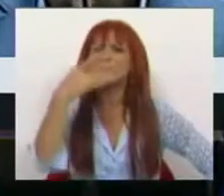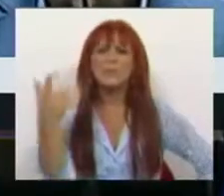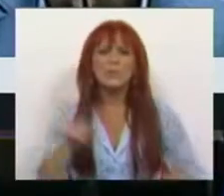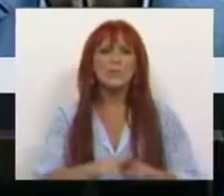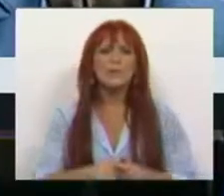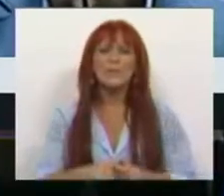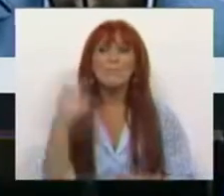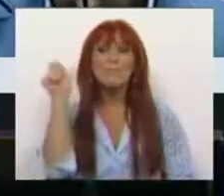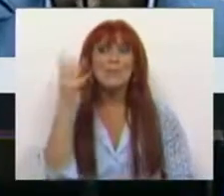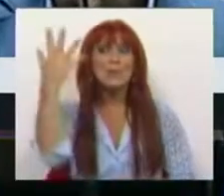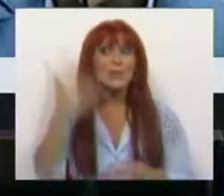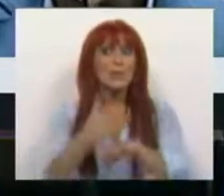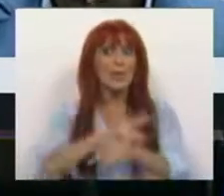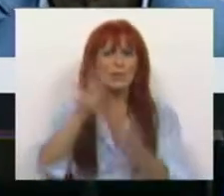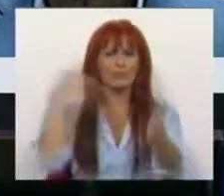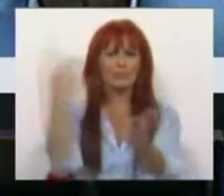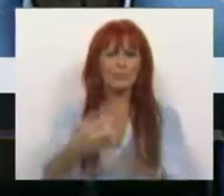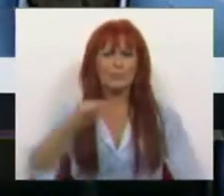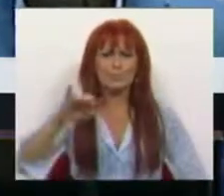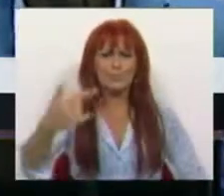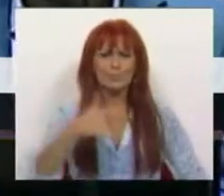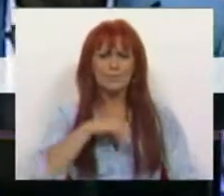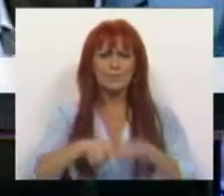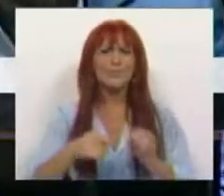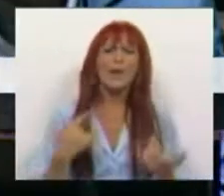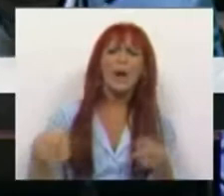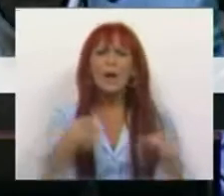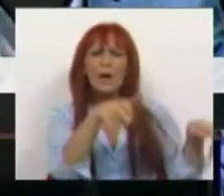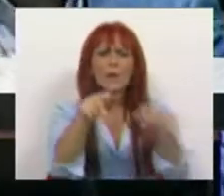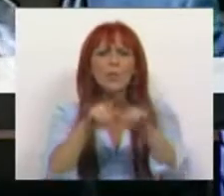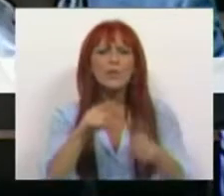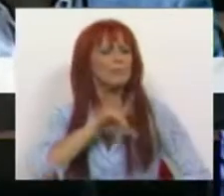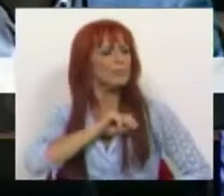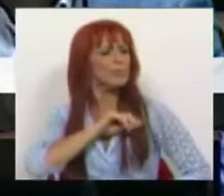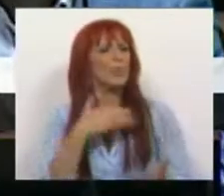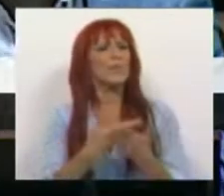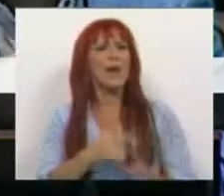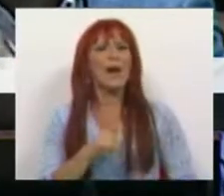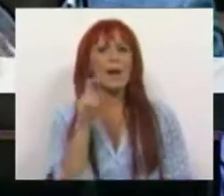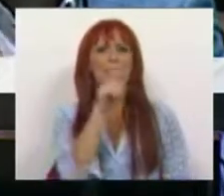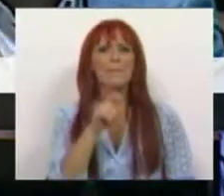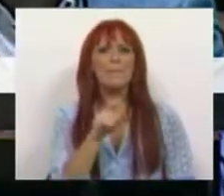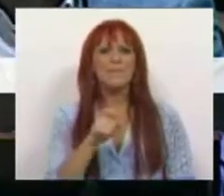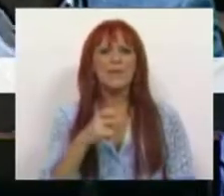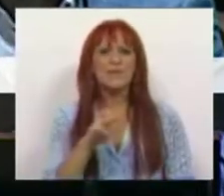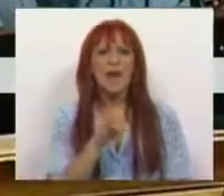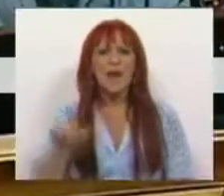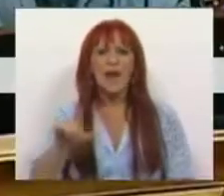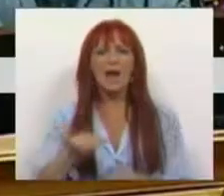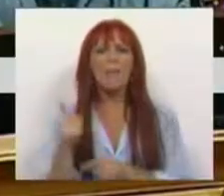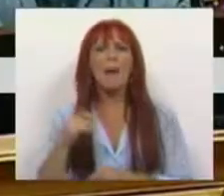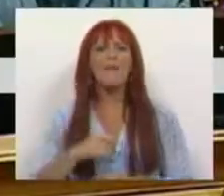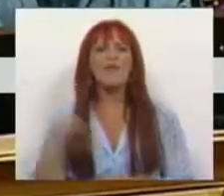que 5 meses antes do colapso da PT, Sr. Deputado, andava a condecorar Zeina Albava com a Ordem de Mérito